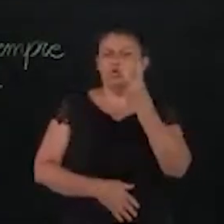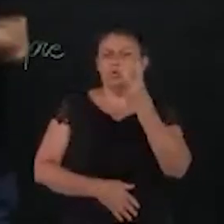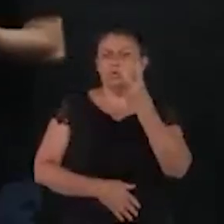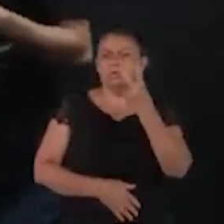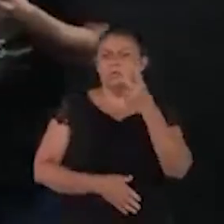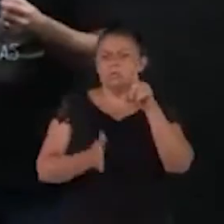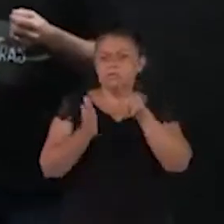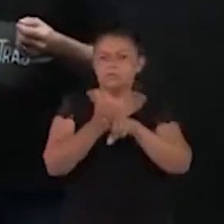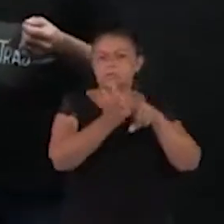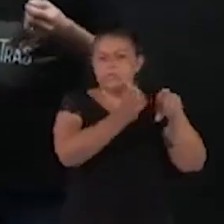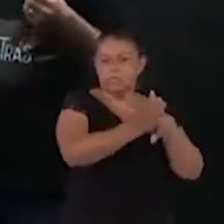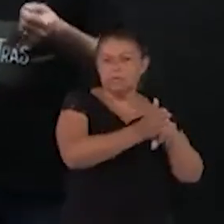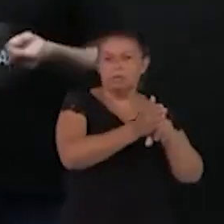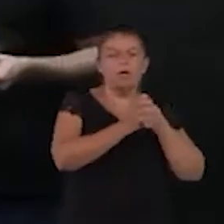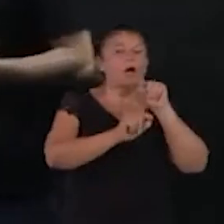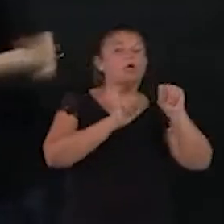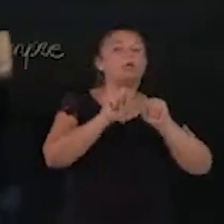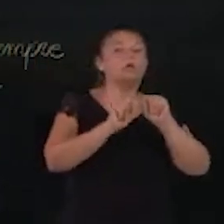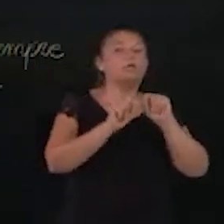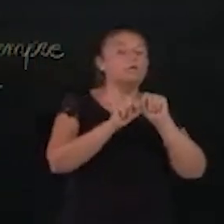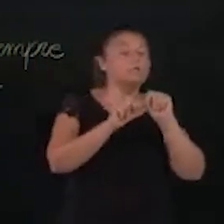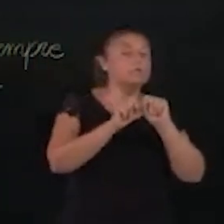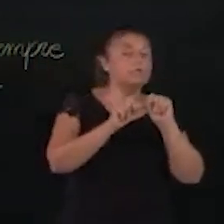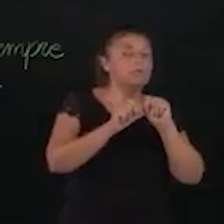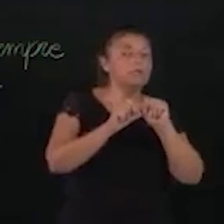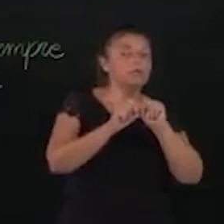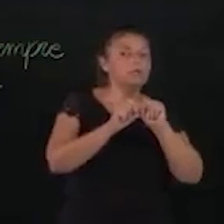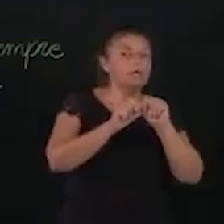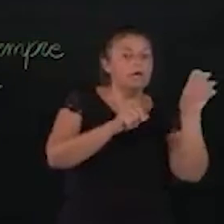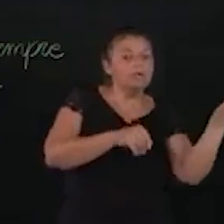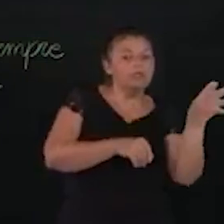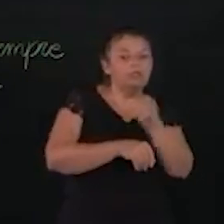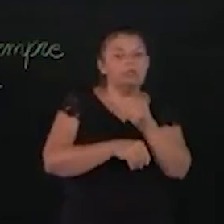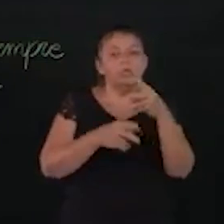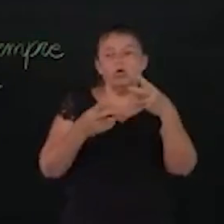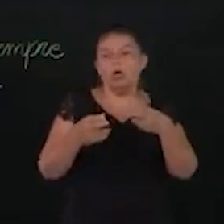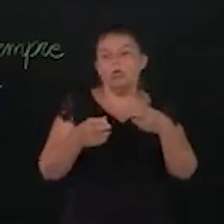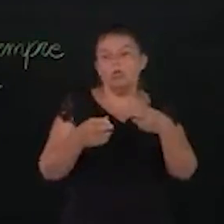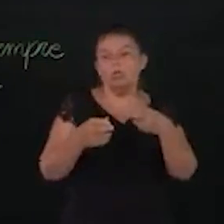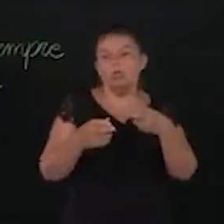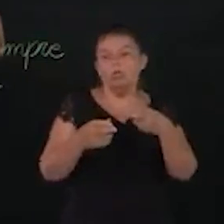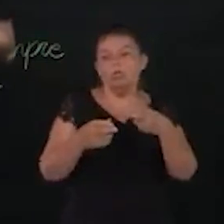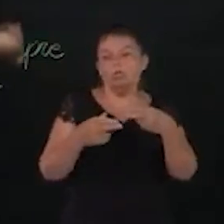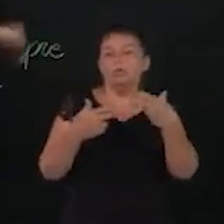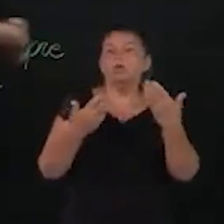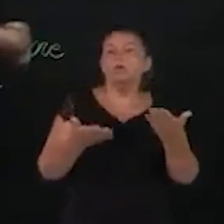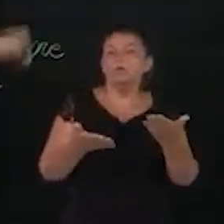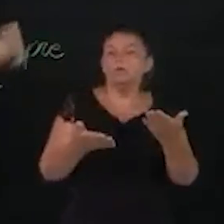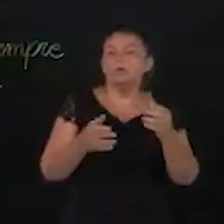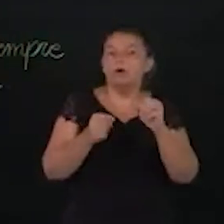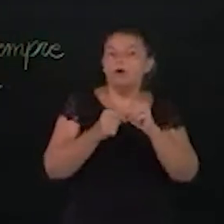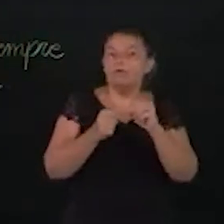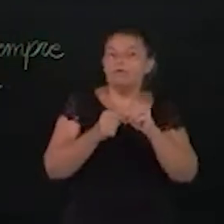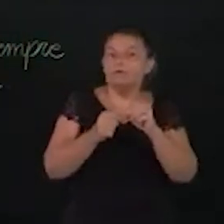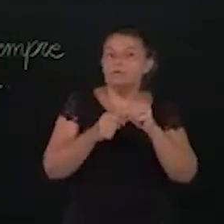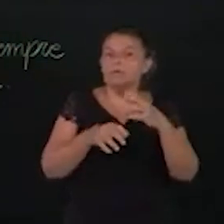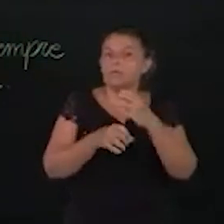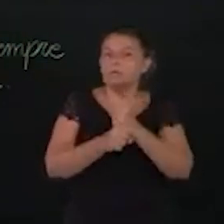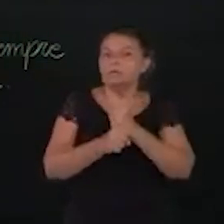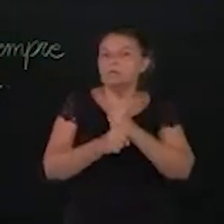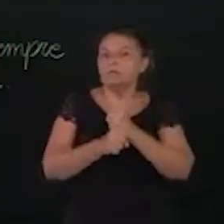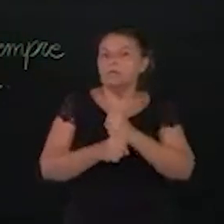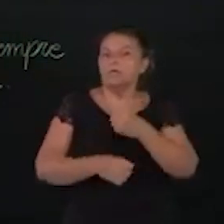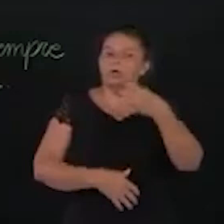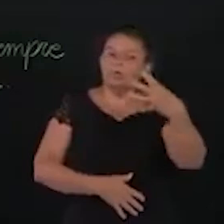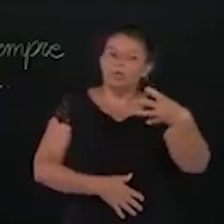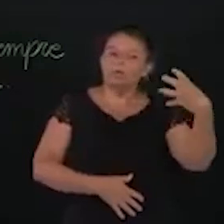sinais sendo negativos, o que eu vou fazer? O sinal se repete. E aí eu faço a adição de